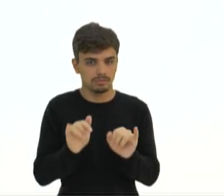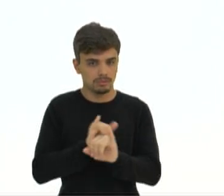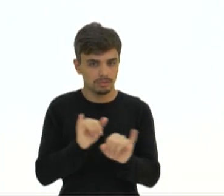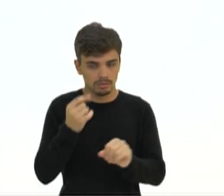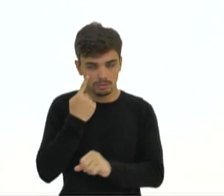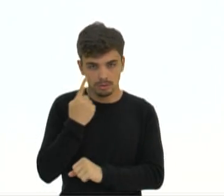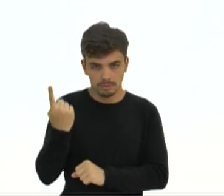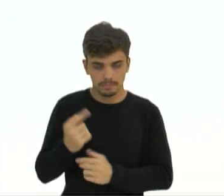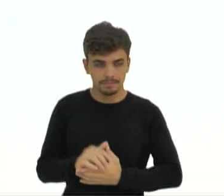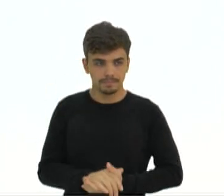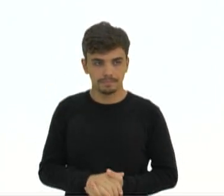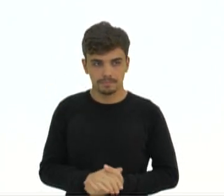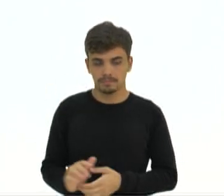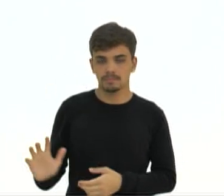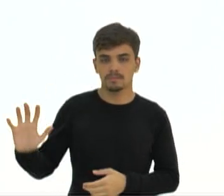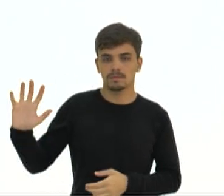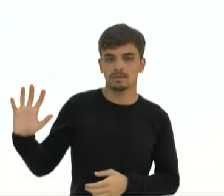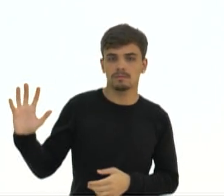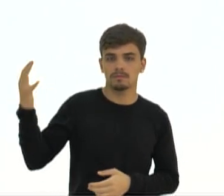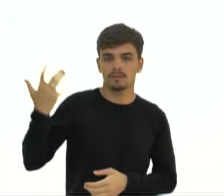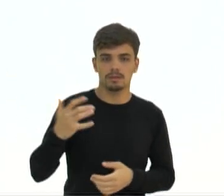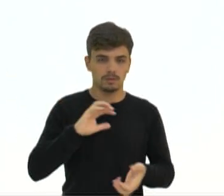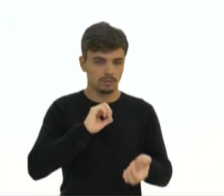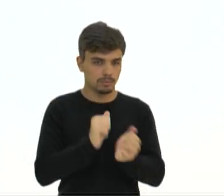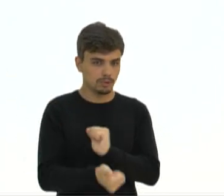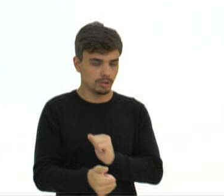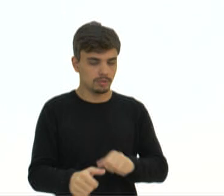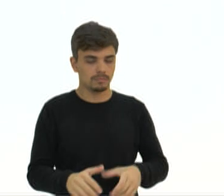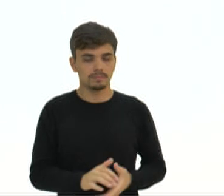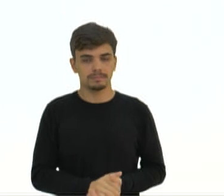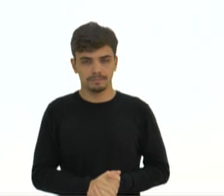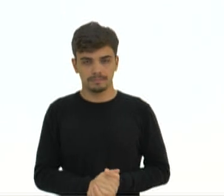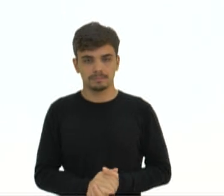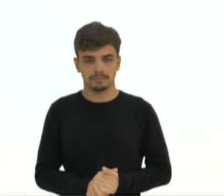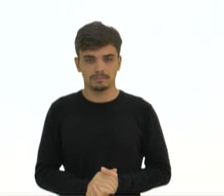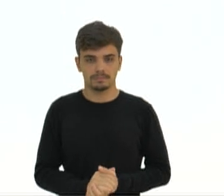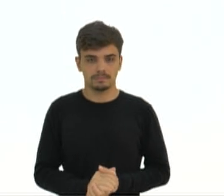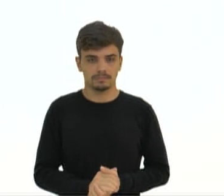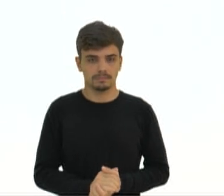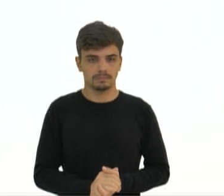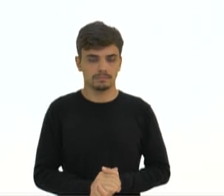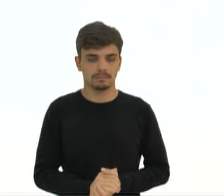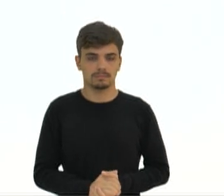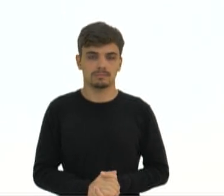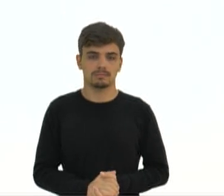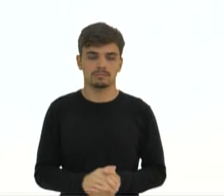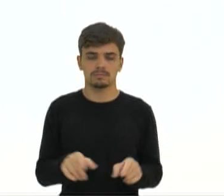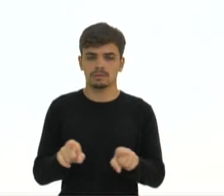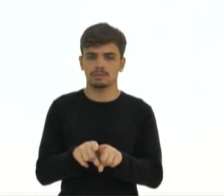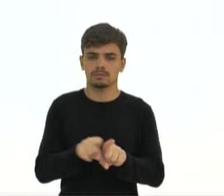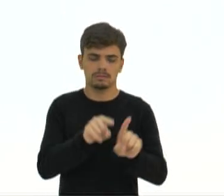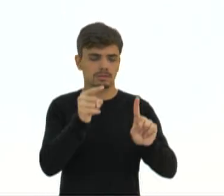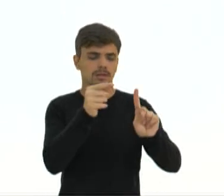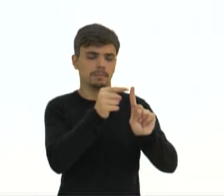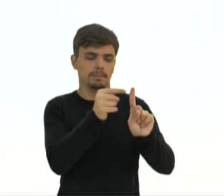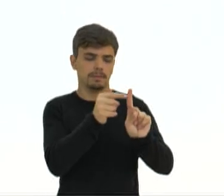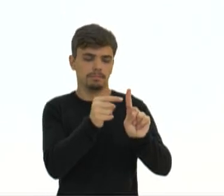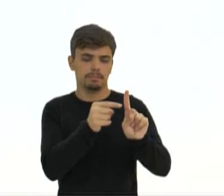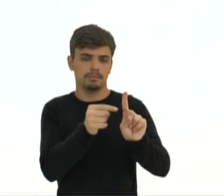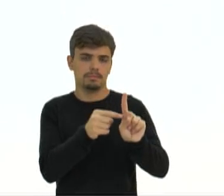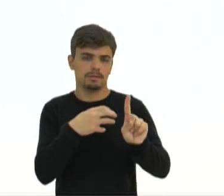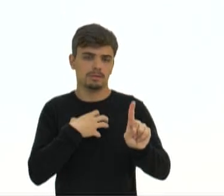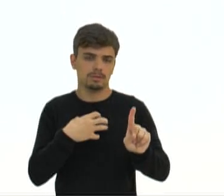eventos deportivos, os eventos esportivos e las modalidades deportivas olímpicas, as modalidades